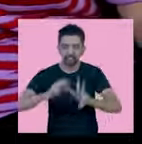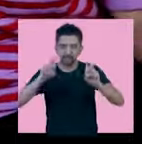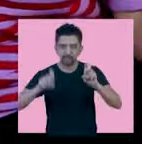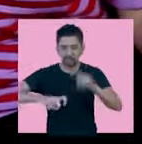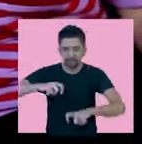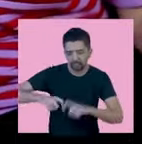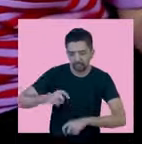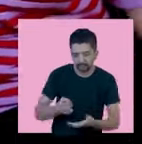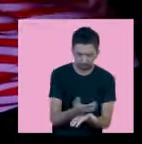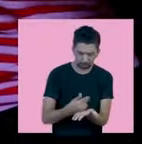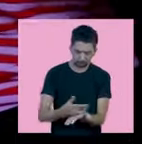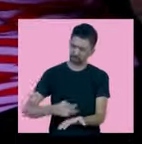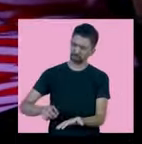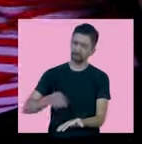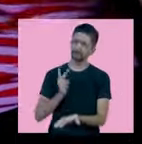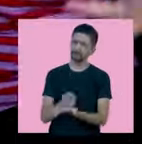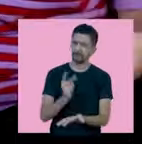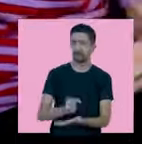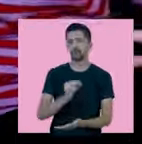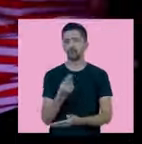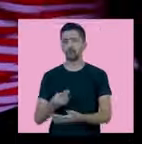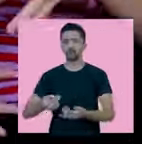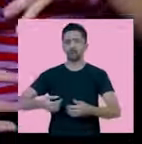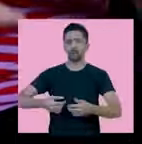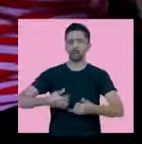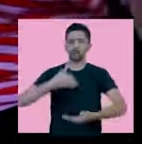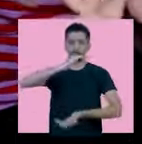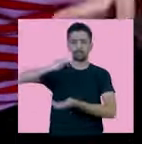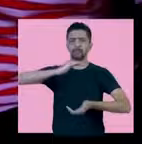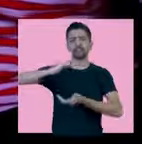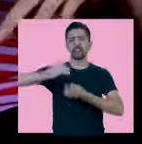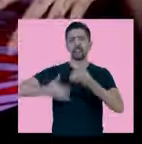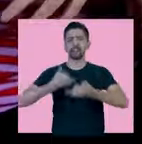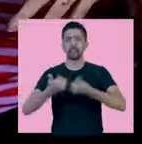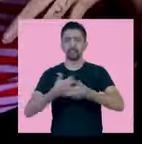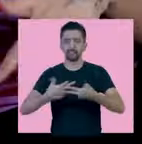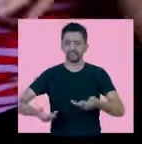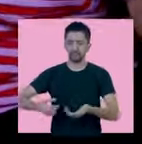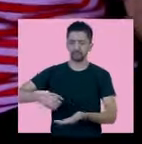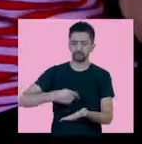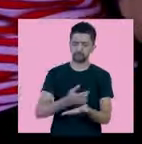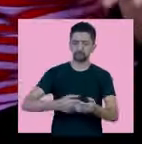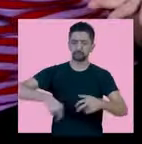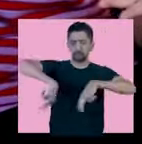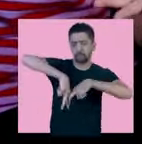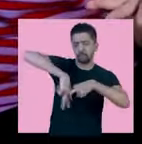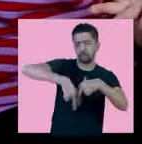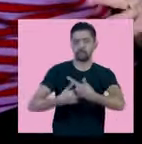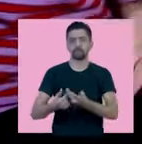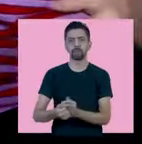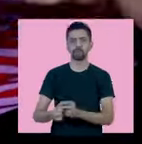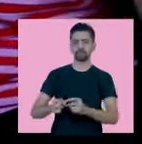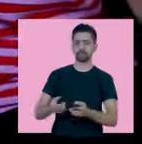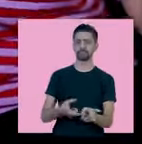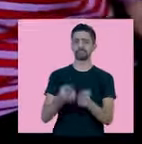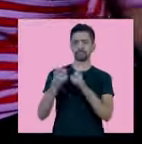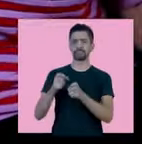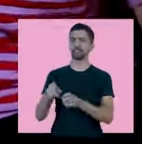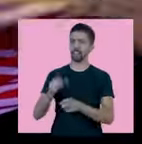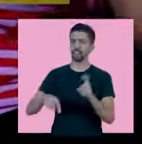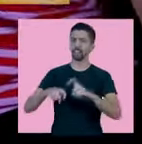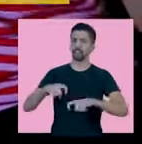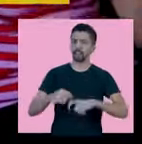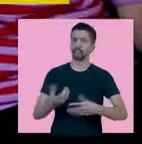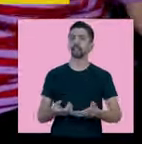muitos desenhos sobre o assunto, brincar com brinquedos insinuando cenas ou atos sexuais, também merece um pouco de atenção. Vale lembrar